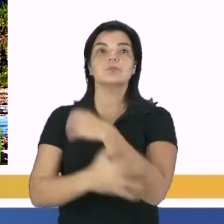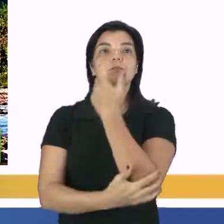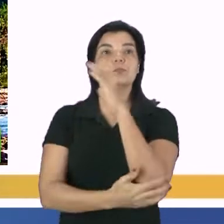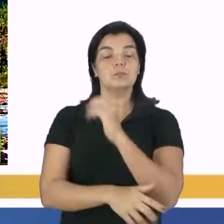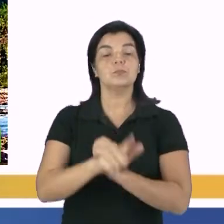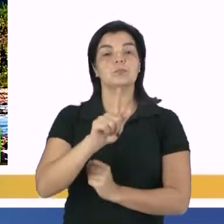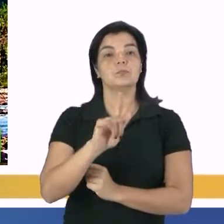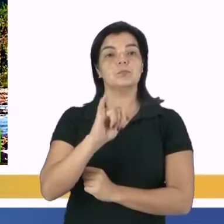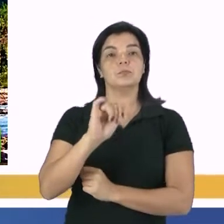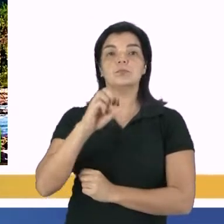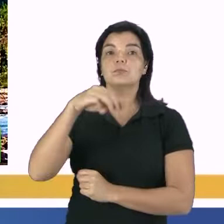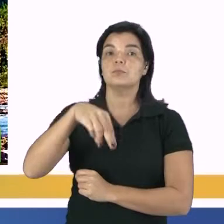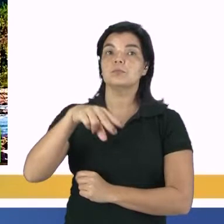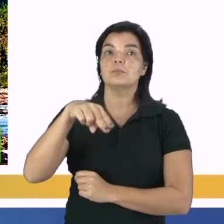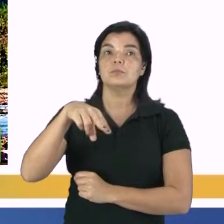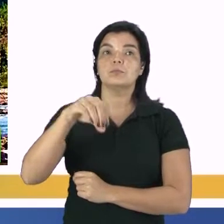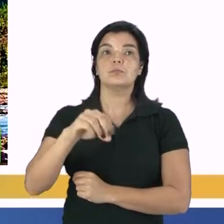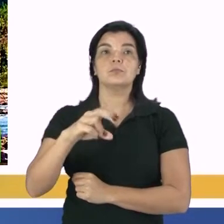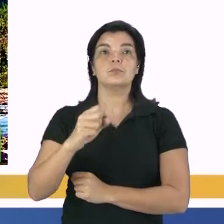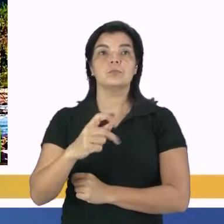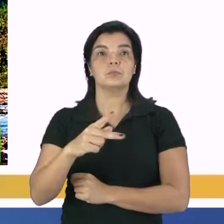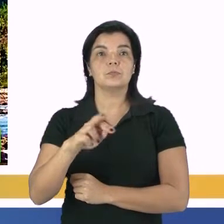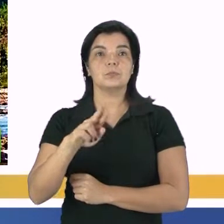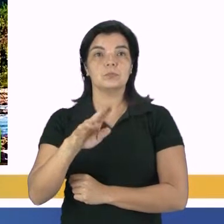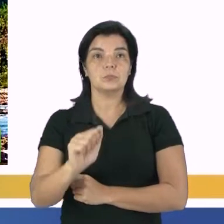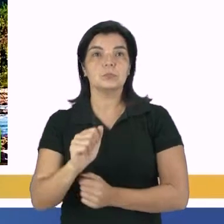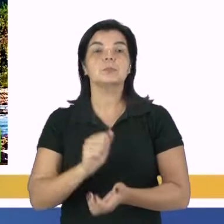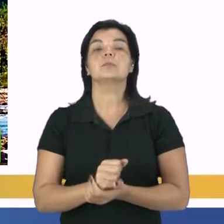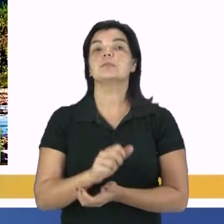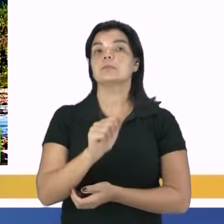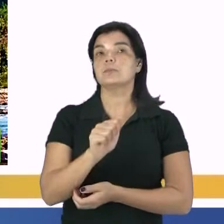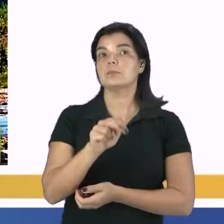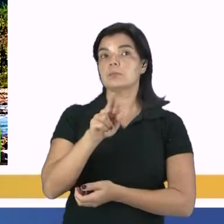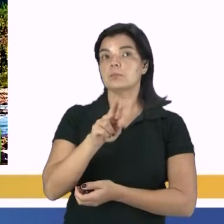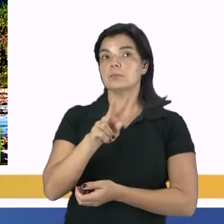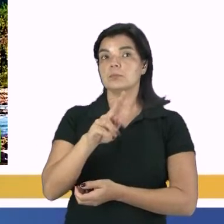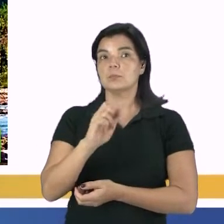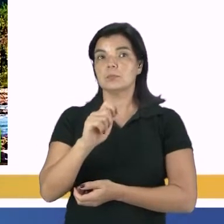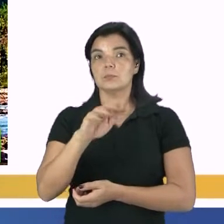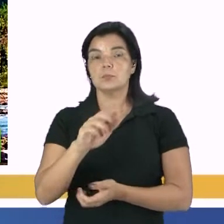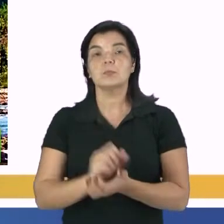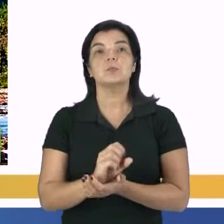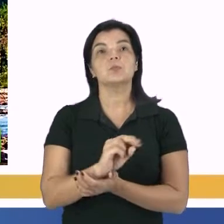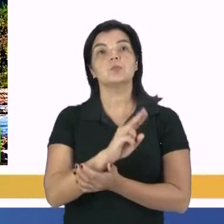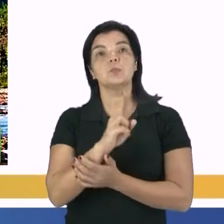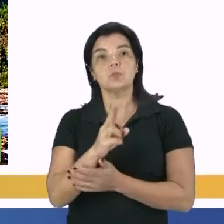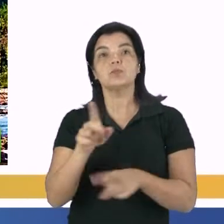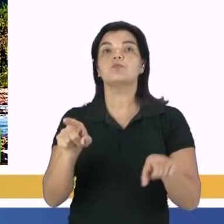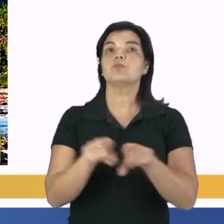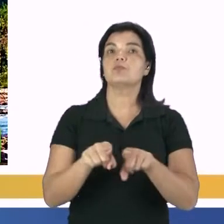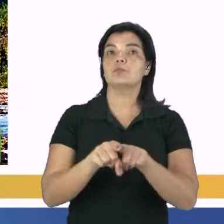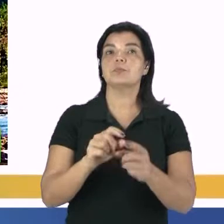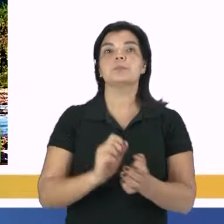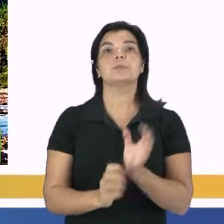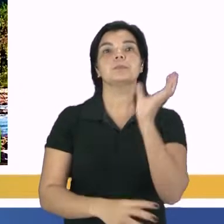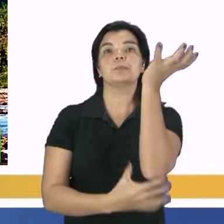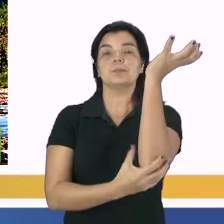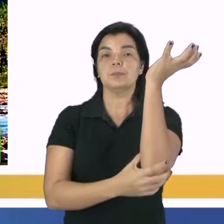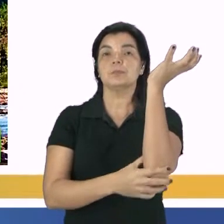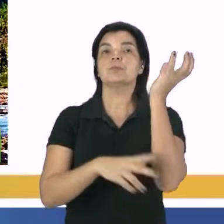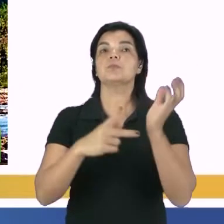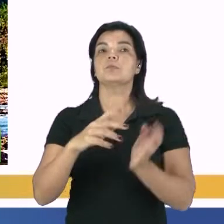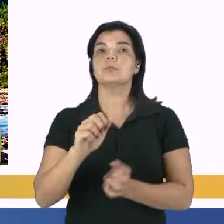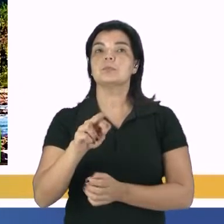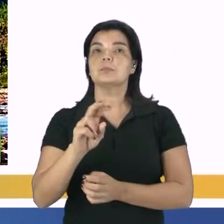vegetal, onde predomina o que a gente chama de araucária angustifolia, ou popularmente falando se chama de pinheiro